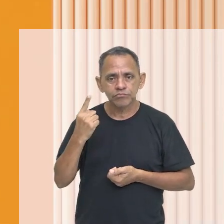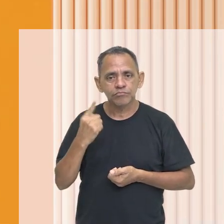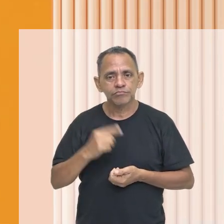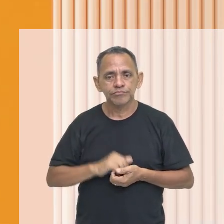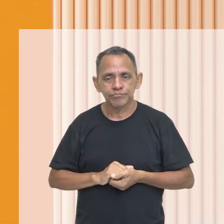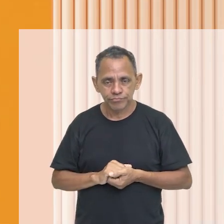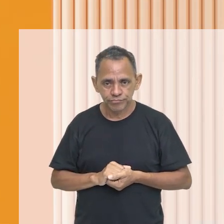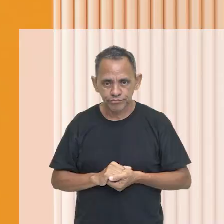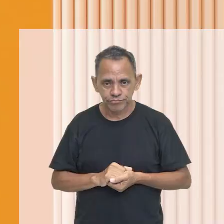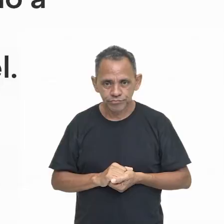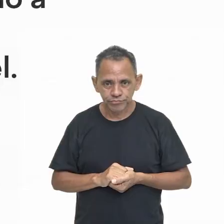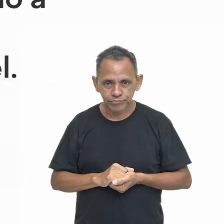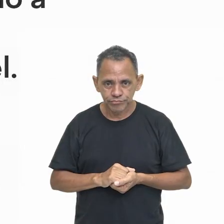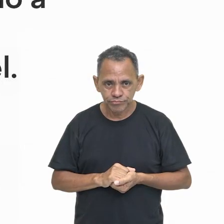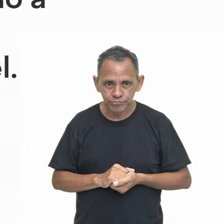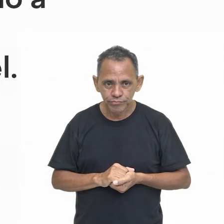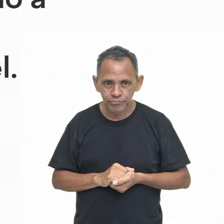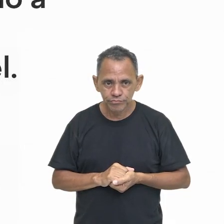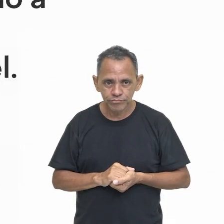bom? Vamos ao texto.